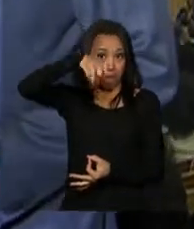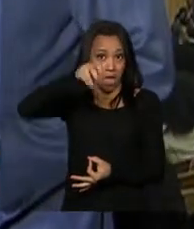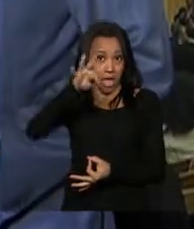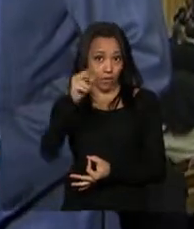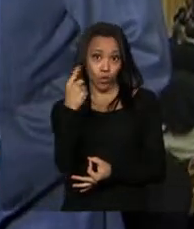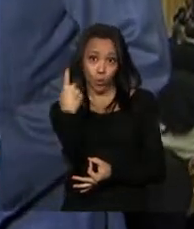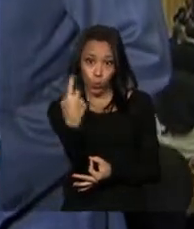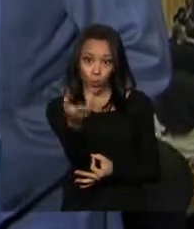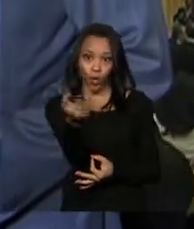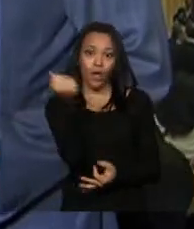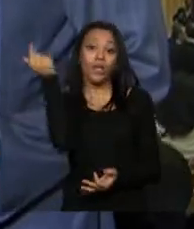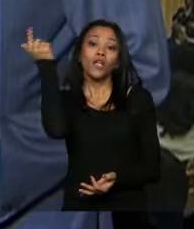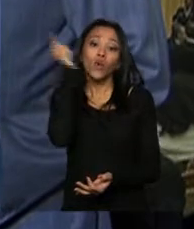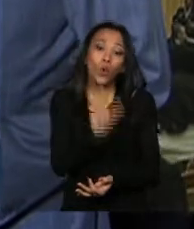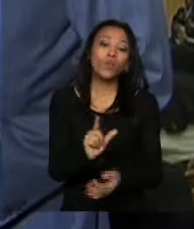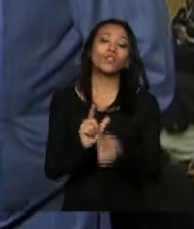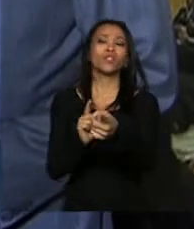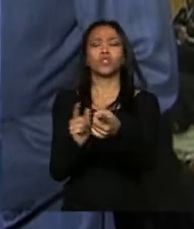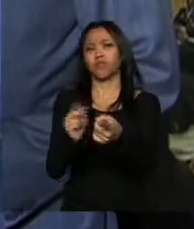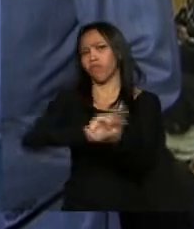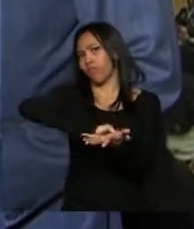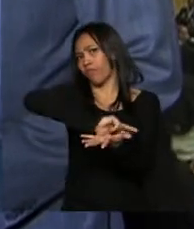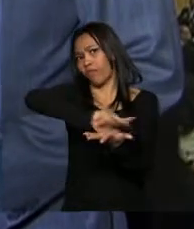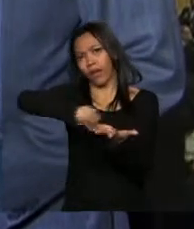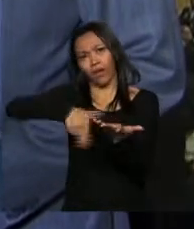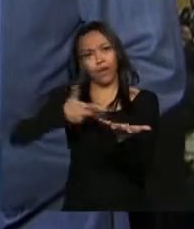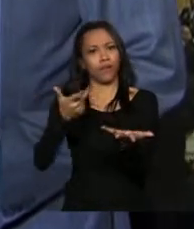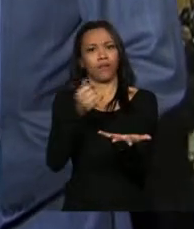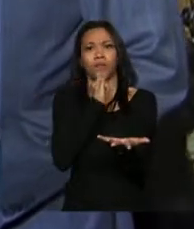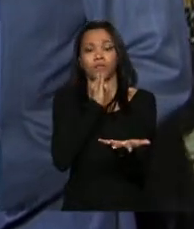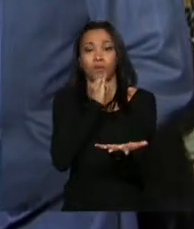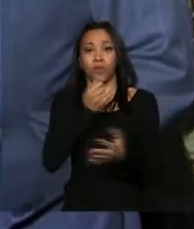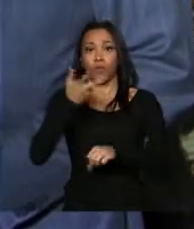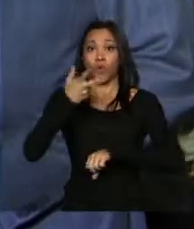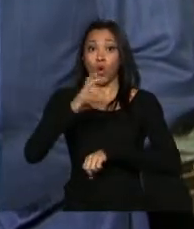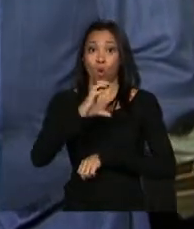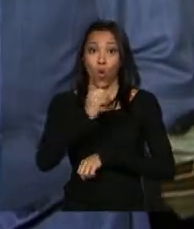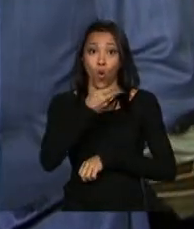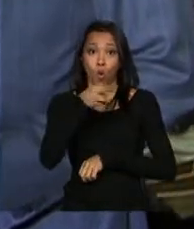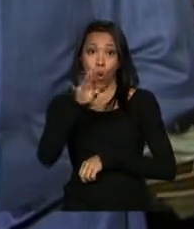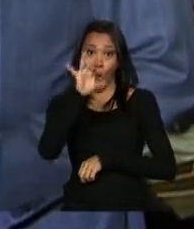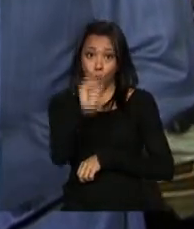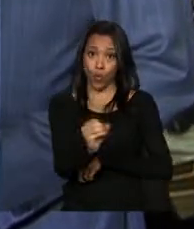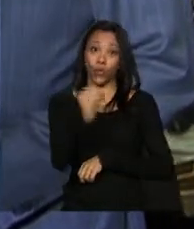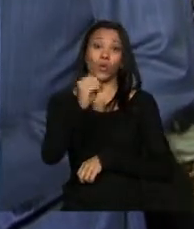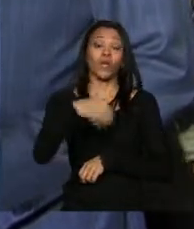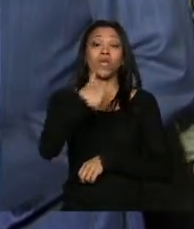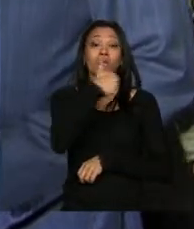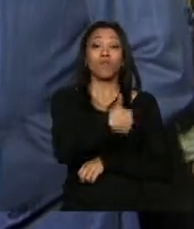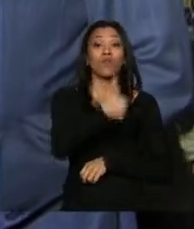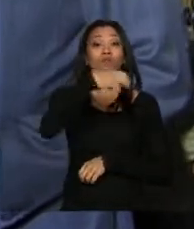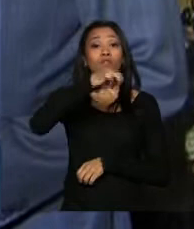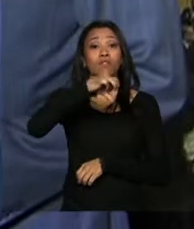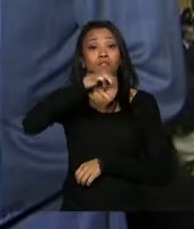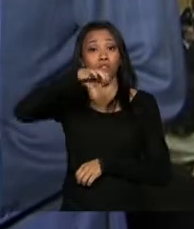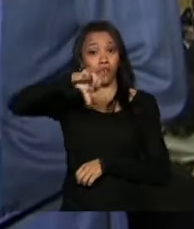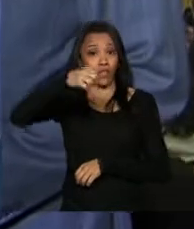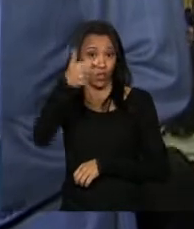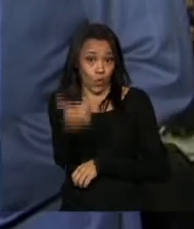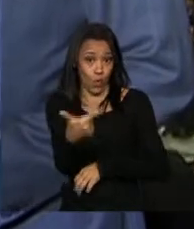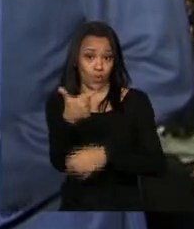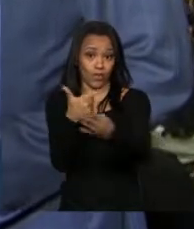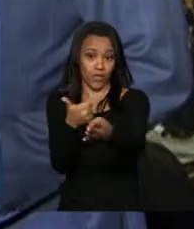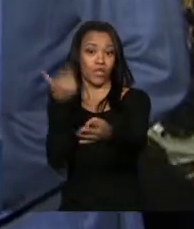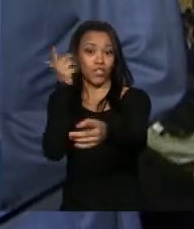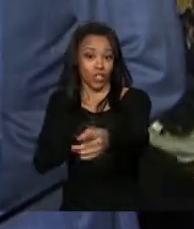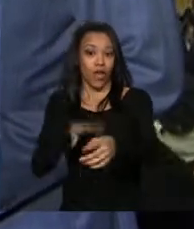pelas conquistas que já trouxe para o nosso país, como, por exemplo, a conquista do ouro na seleção de Barcelona em 1992. O Paulão também já